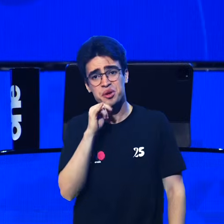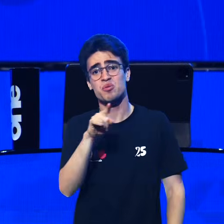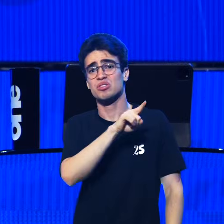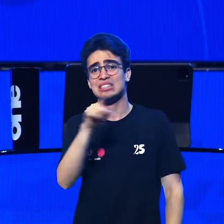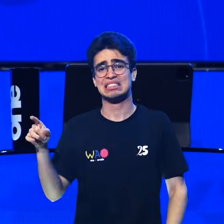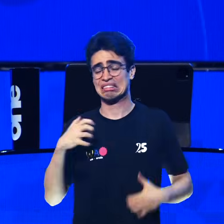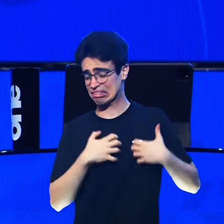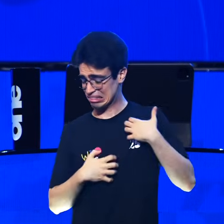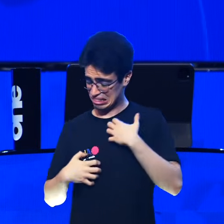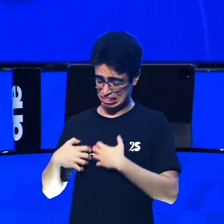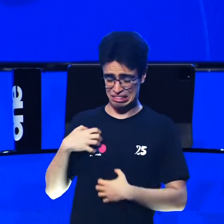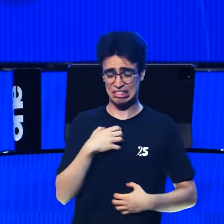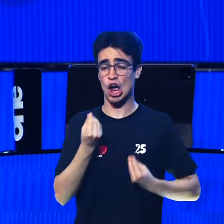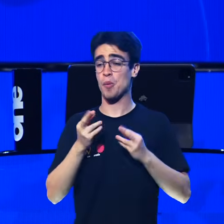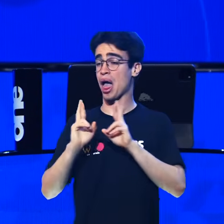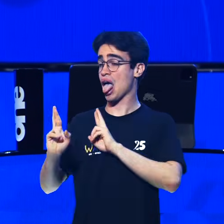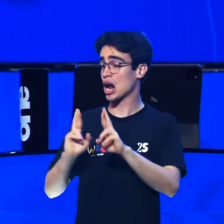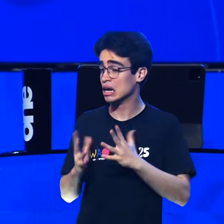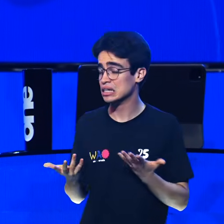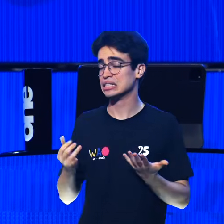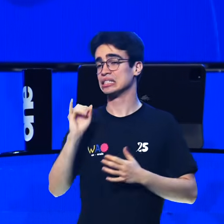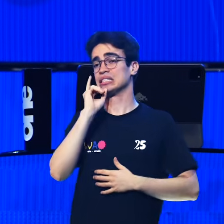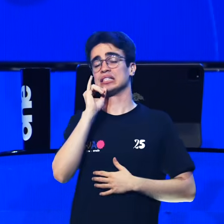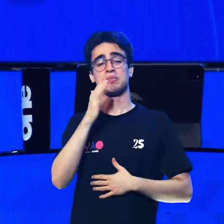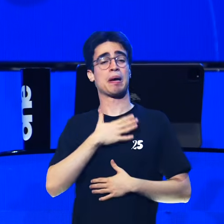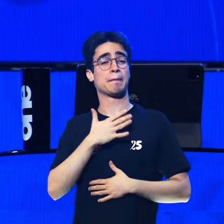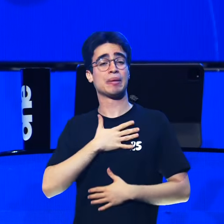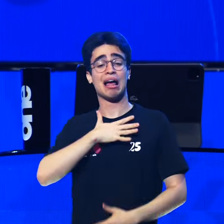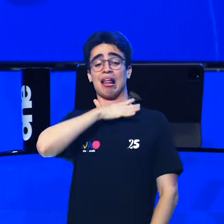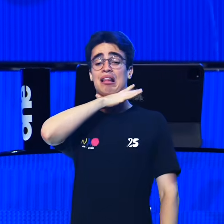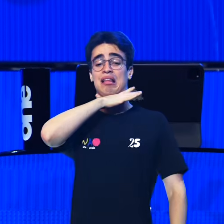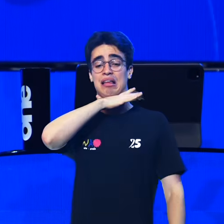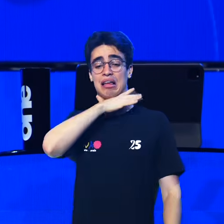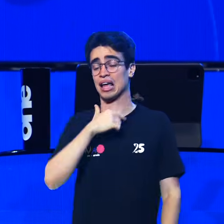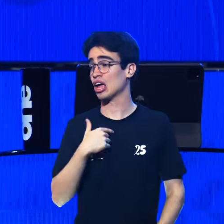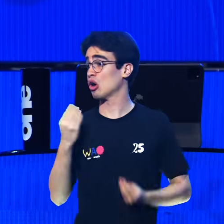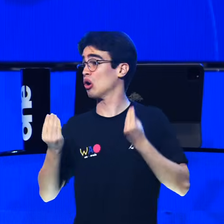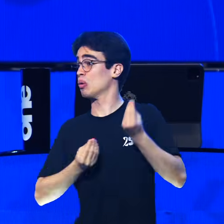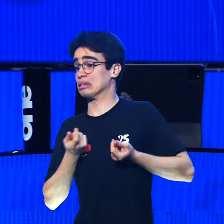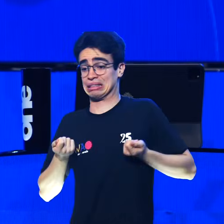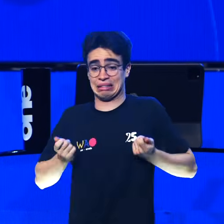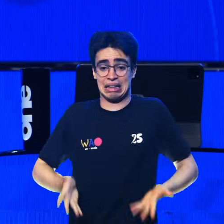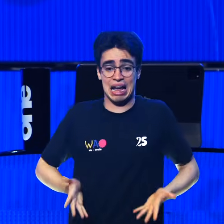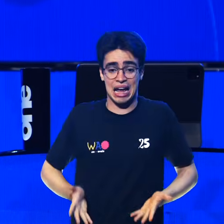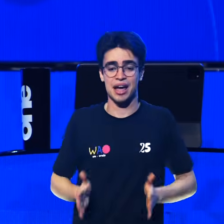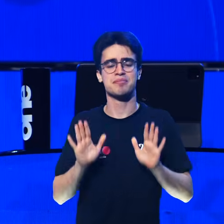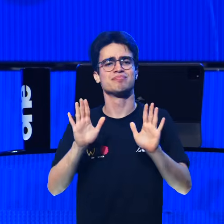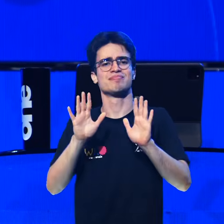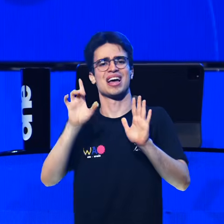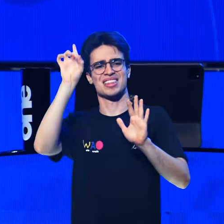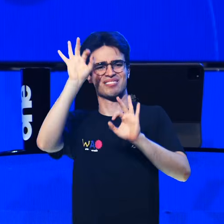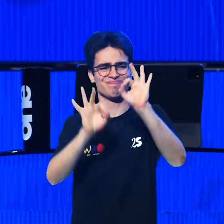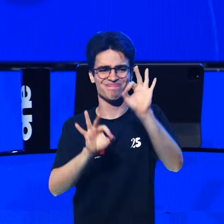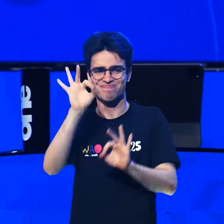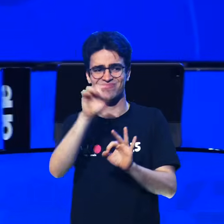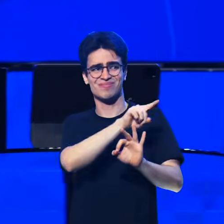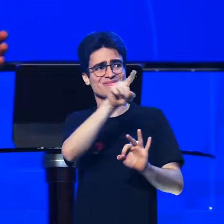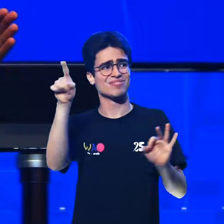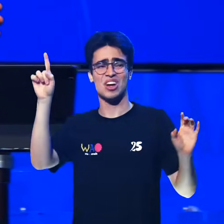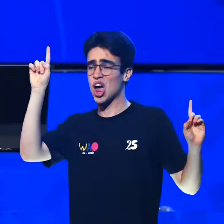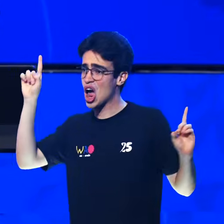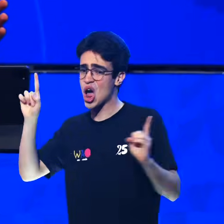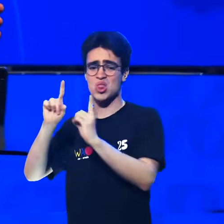quebrado no teu relacionamento, se você está com uma situação financeira que você não tem para onde ir, tudo isso está te conduzindo para a